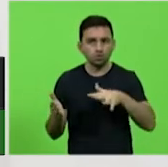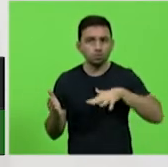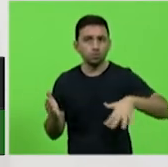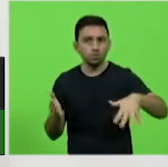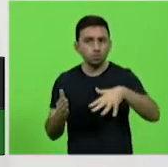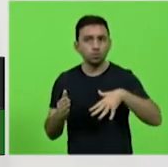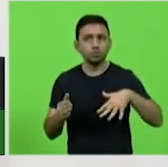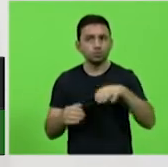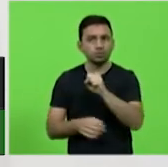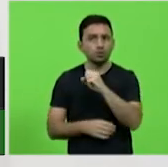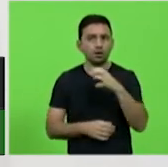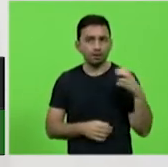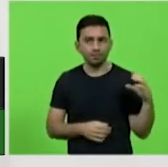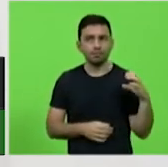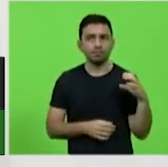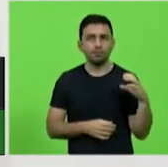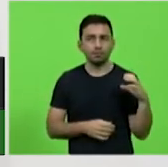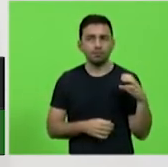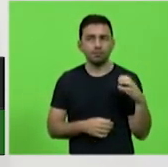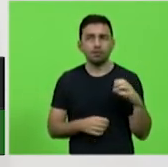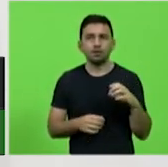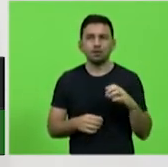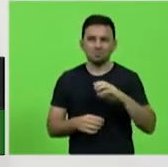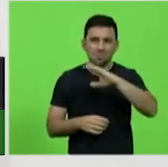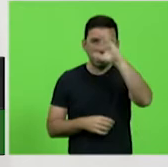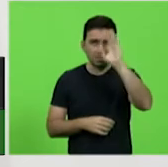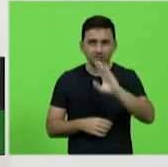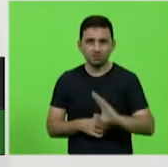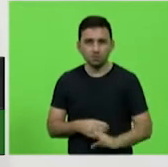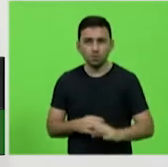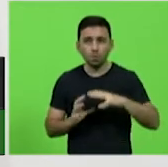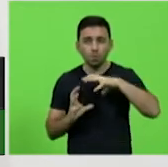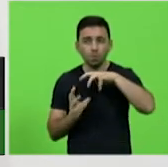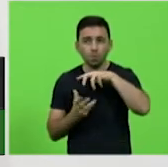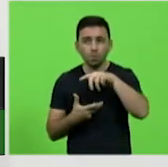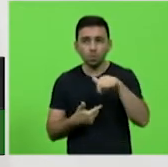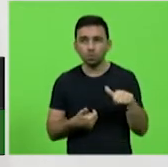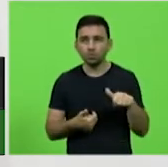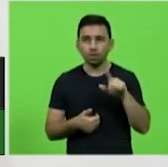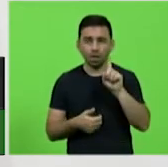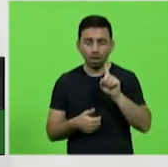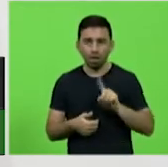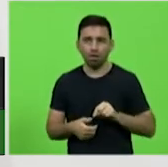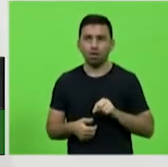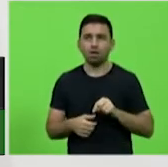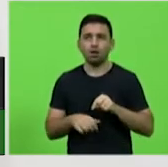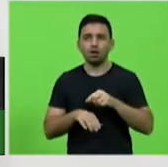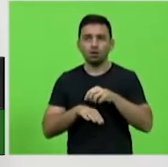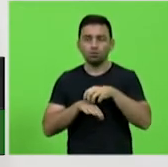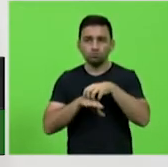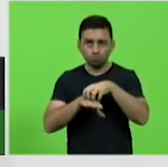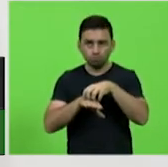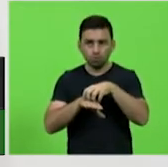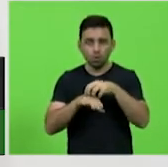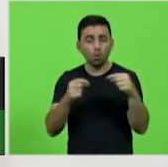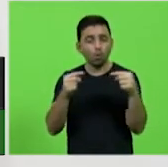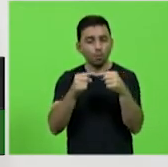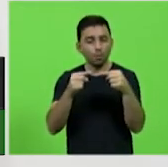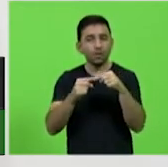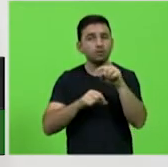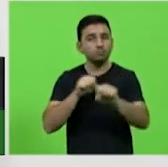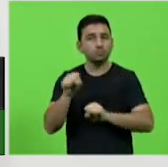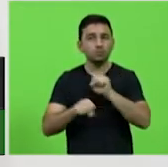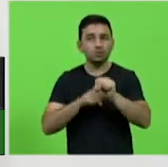Santa Catarina, mas em todo o Brasil, em todo o mundo, é do transporte via bicicleta. As